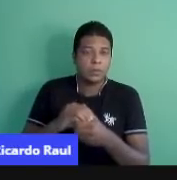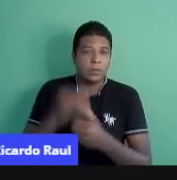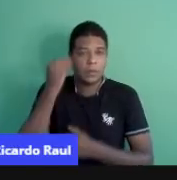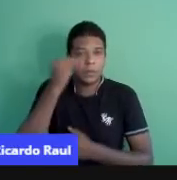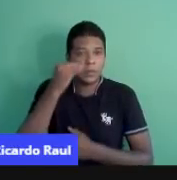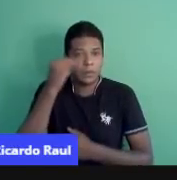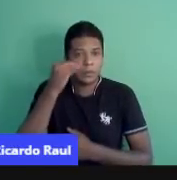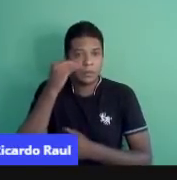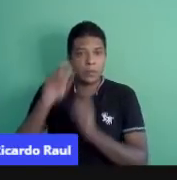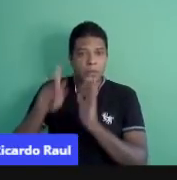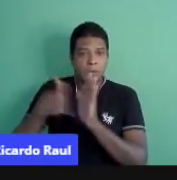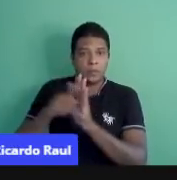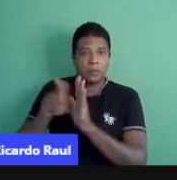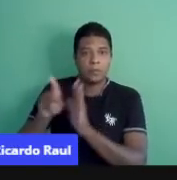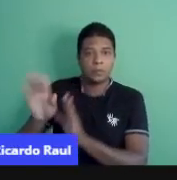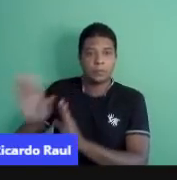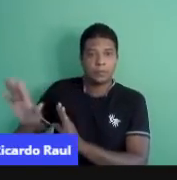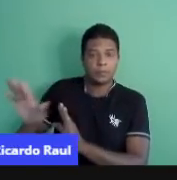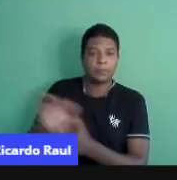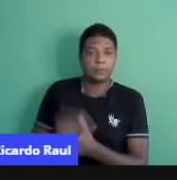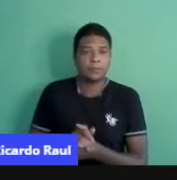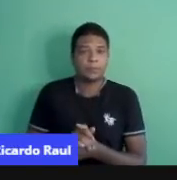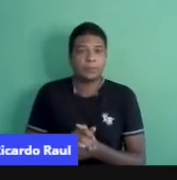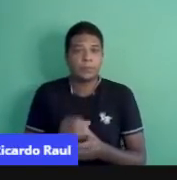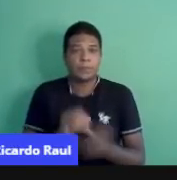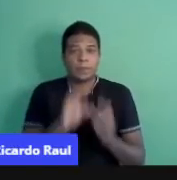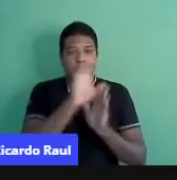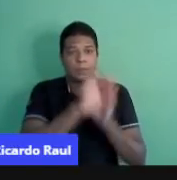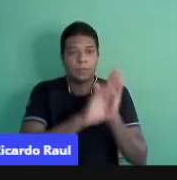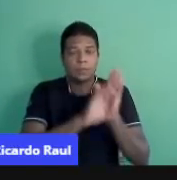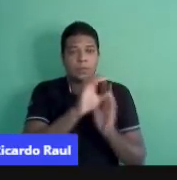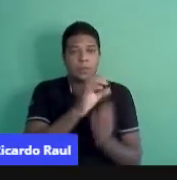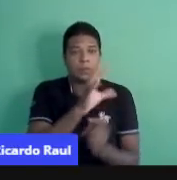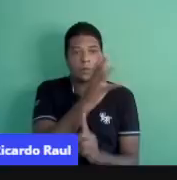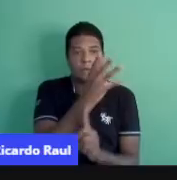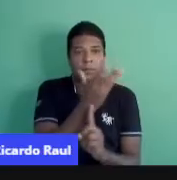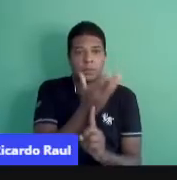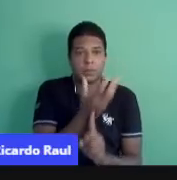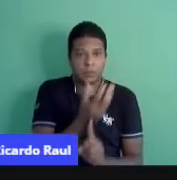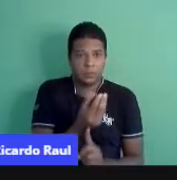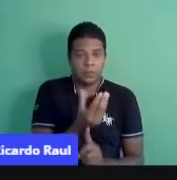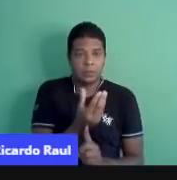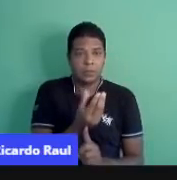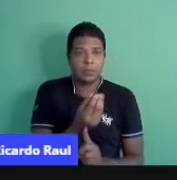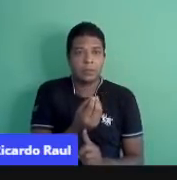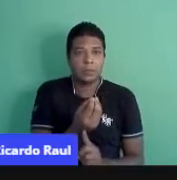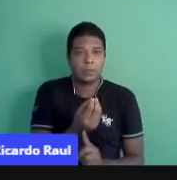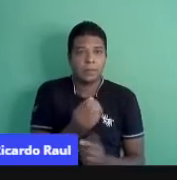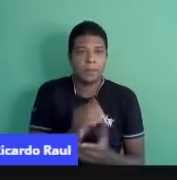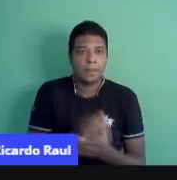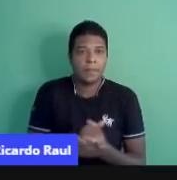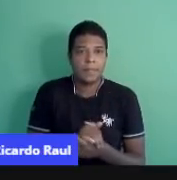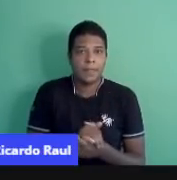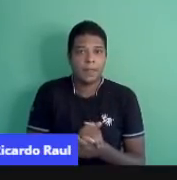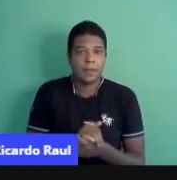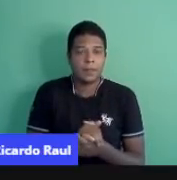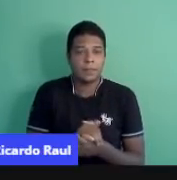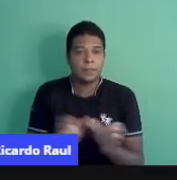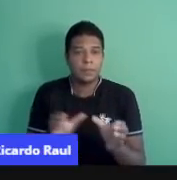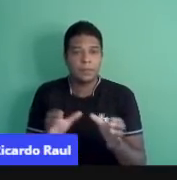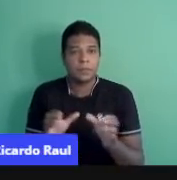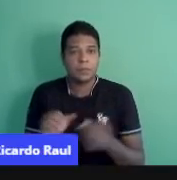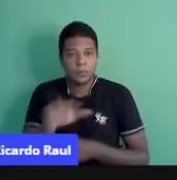único. Entretanto, no currículo de arte, apesar de aparecer esses campos de experiência,